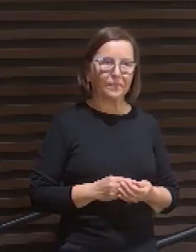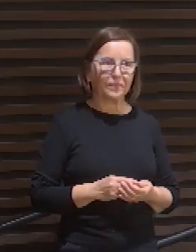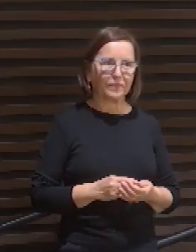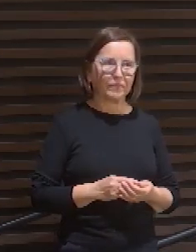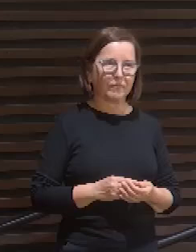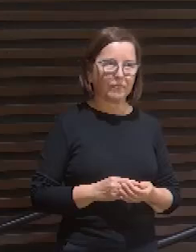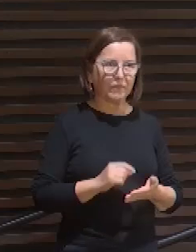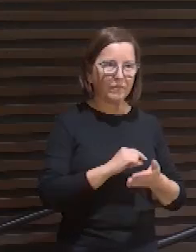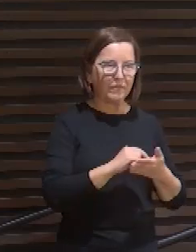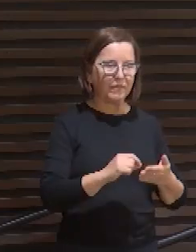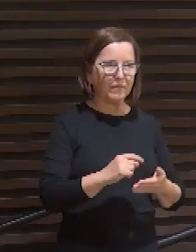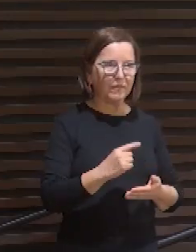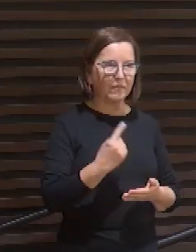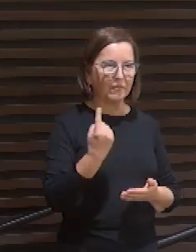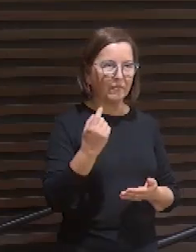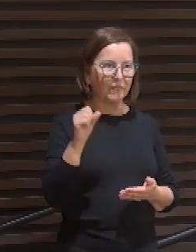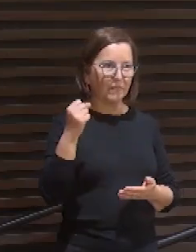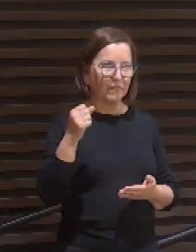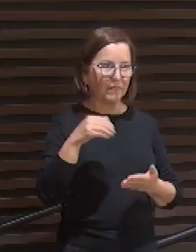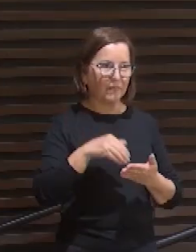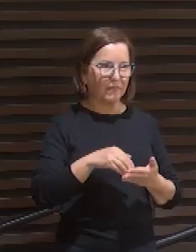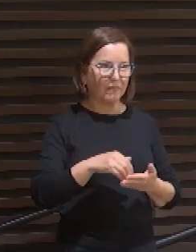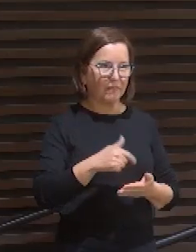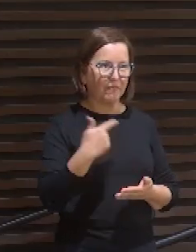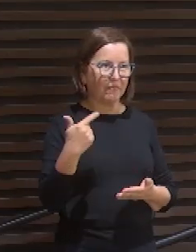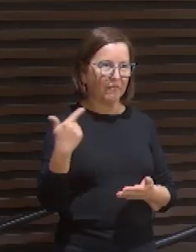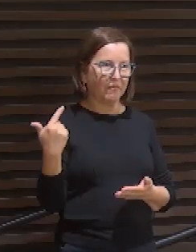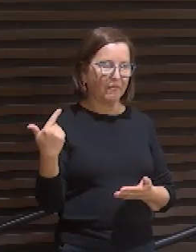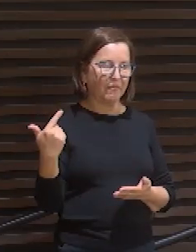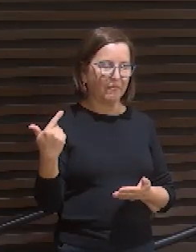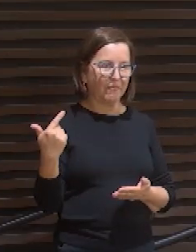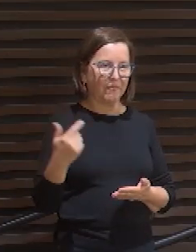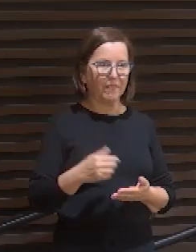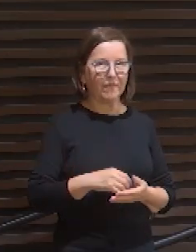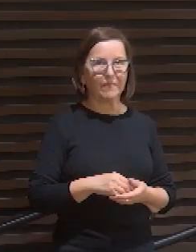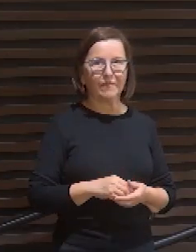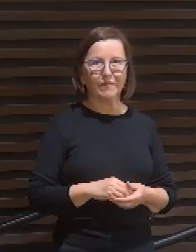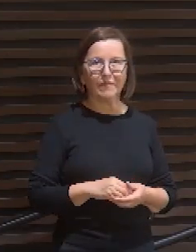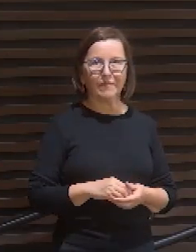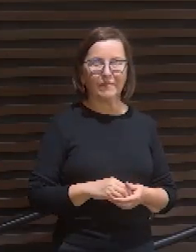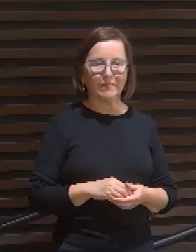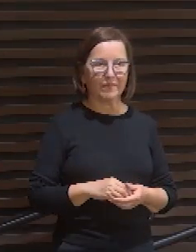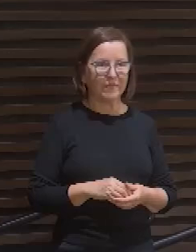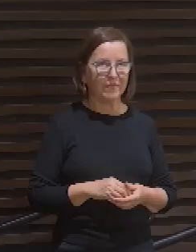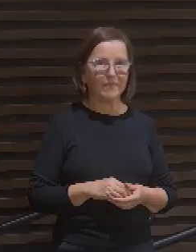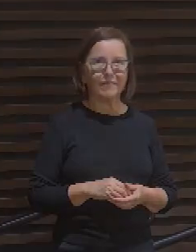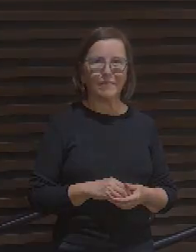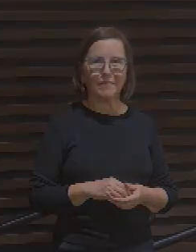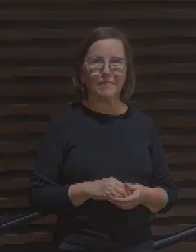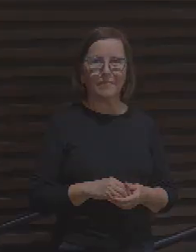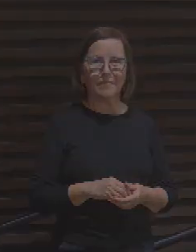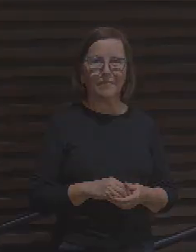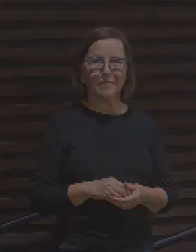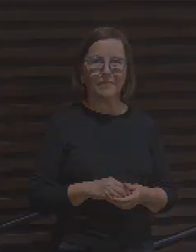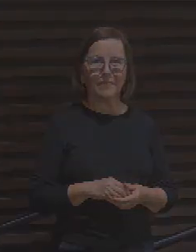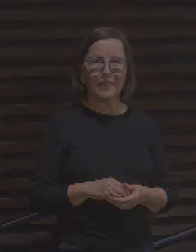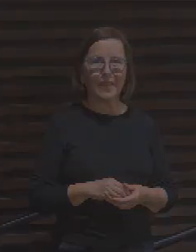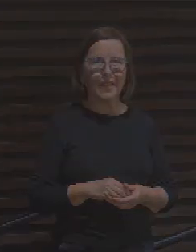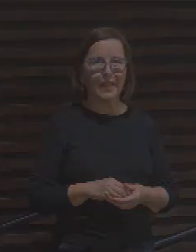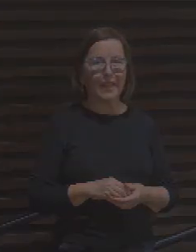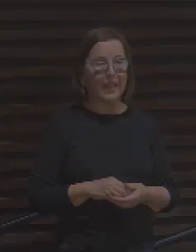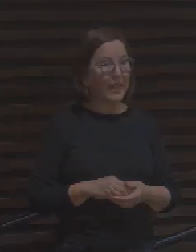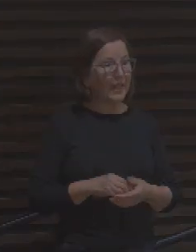o versículo 18 a 22, para terminando aqui, 18 a 22, pelo que nem a